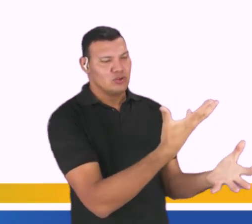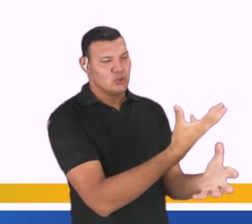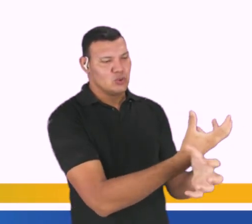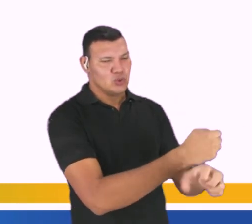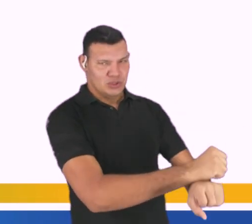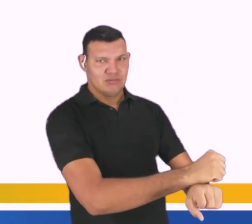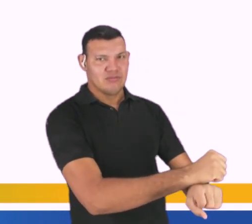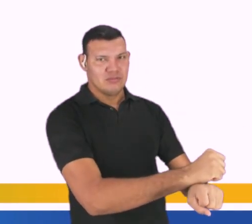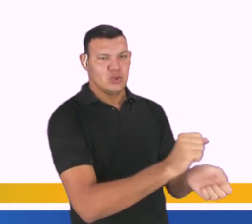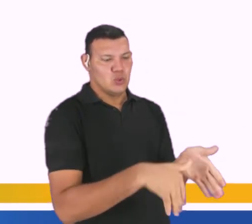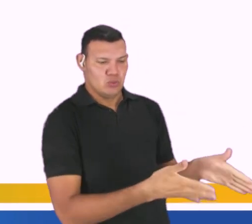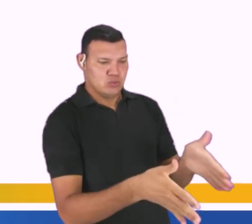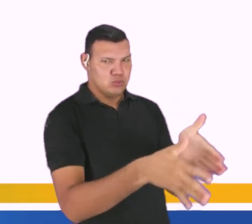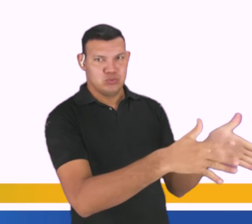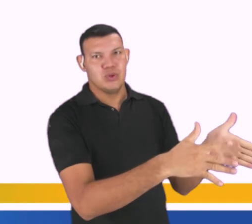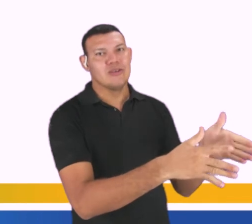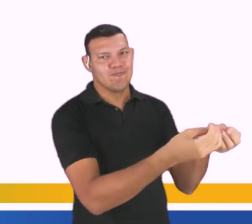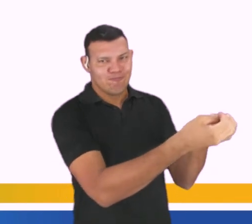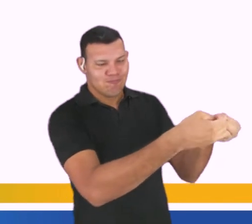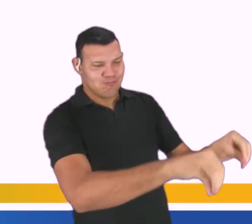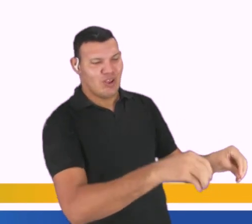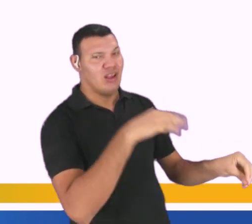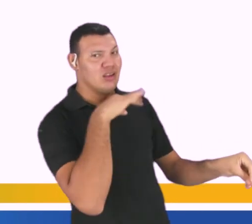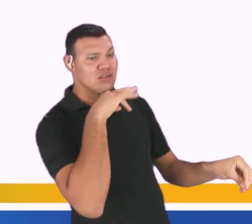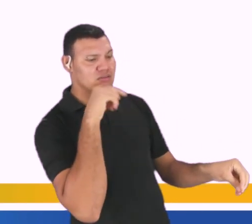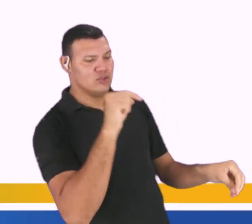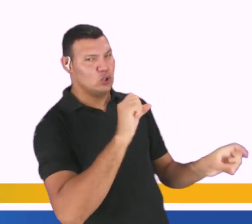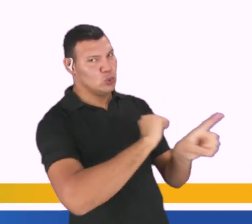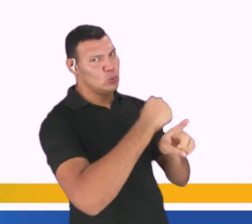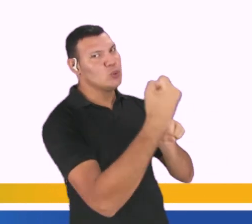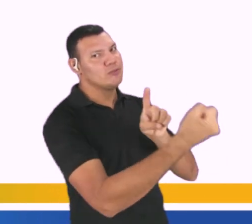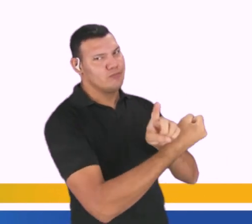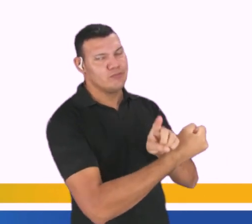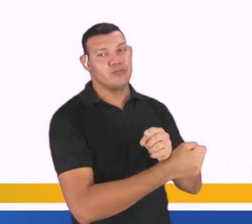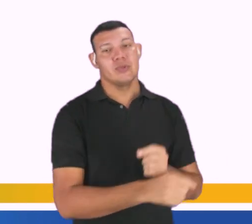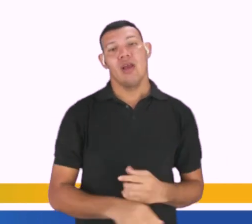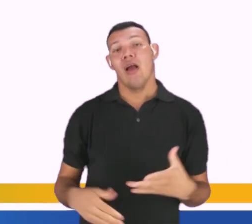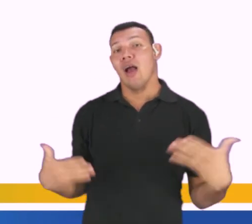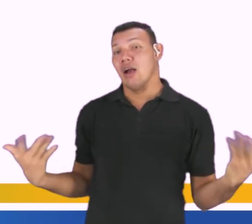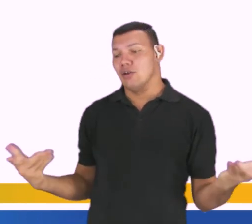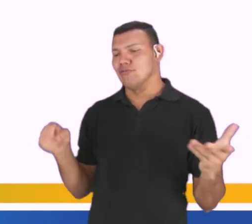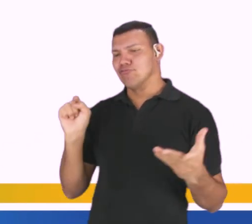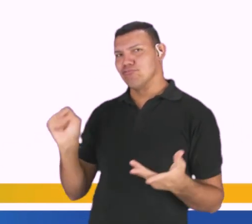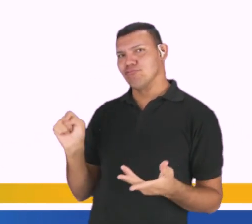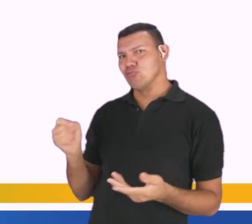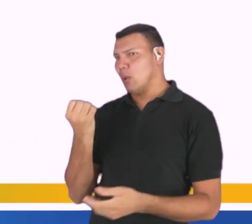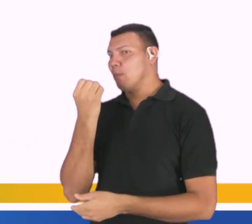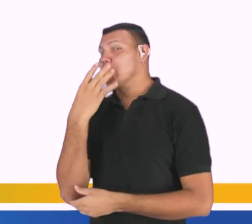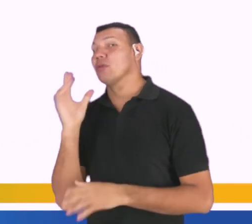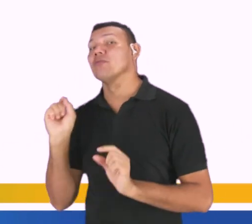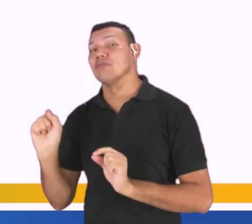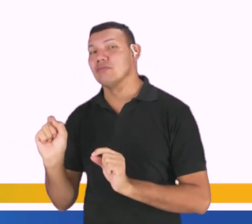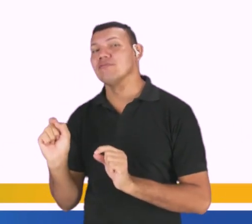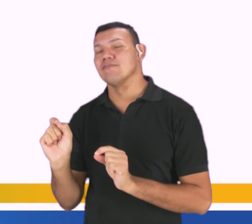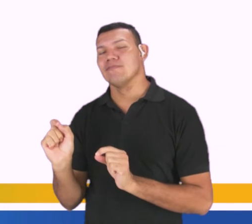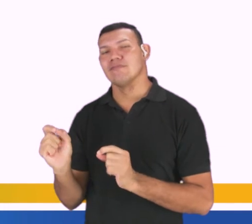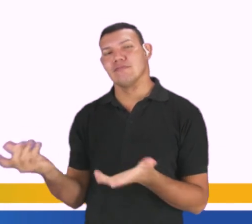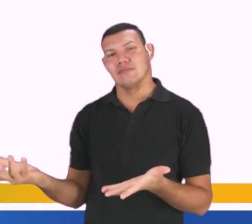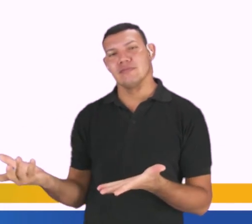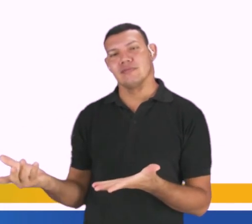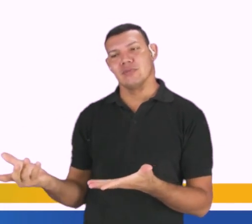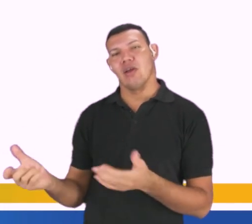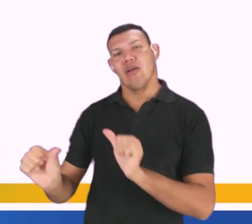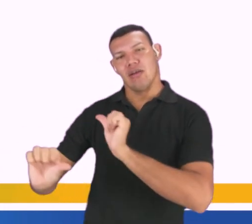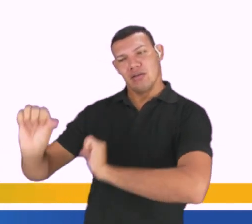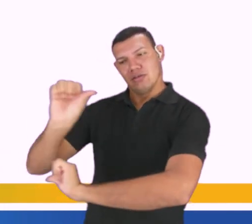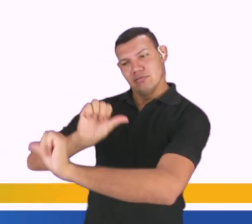ambiental negativo que cria um impacto para toda a sociedade. E o impacto positivo é quando isso é de maneira